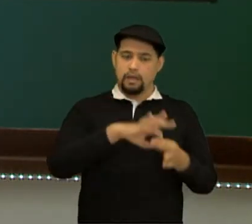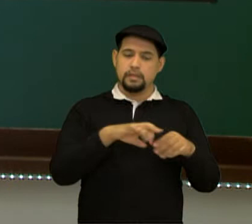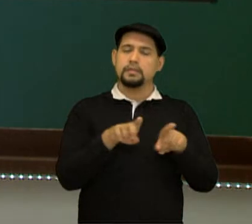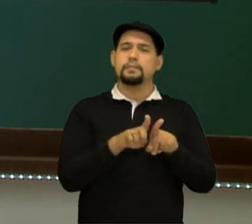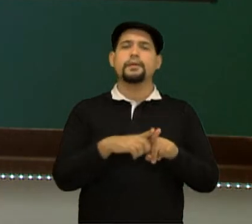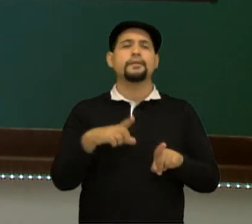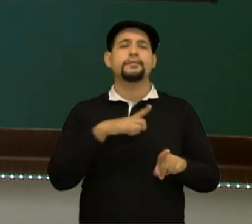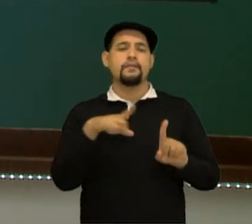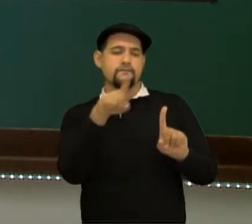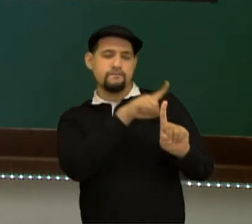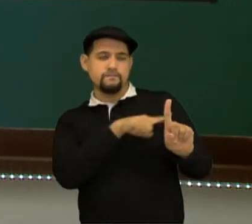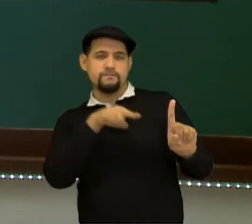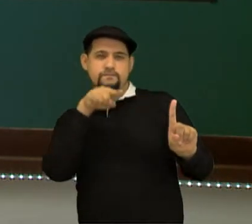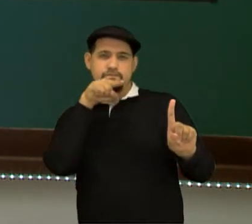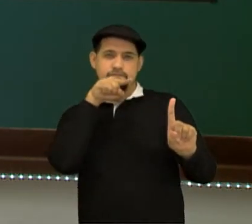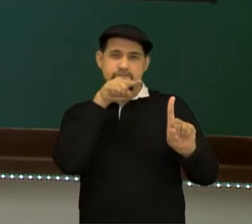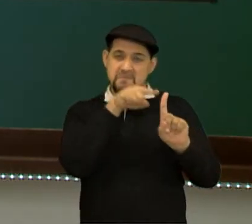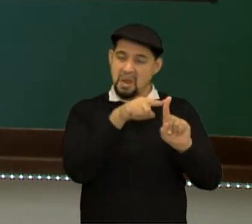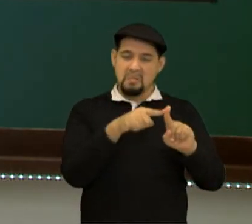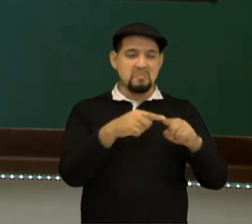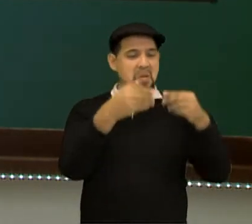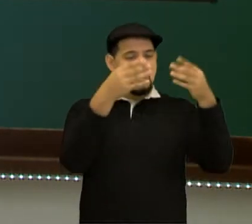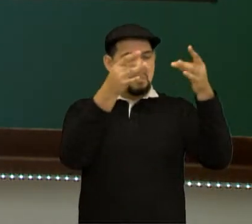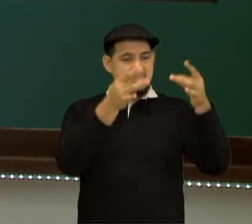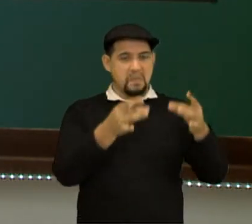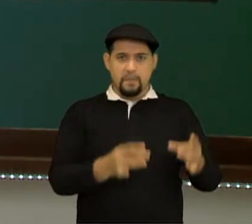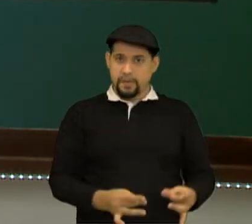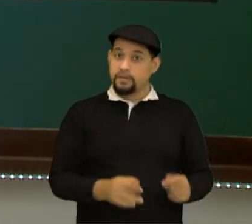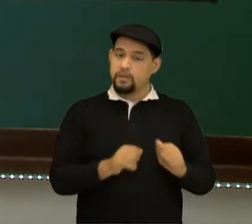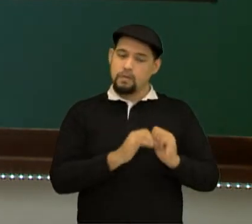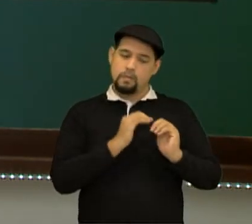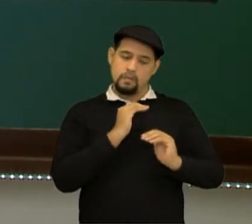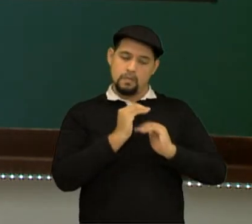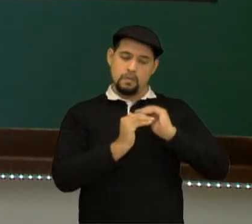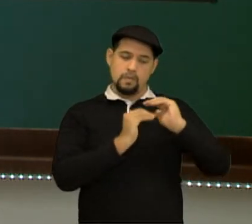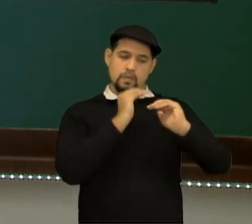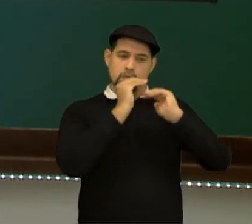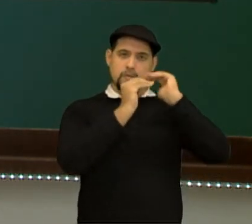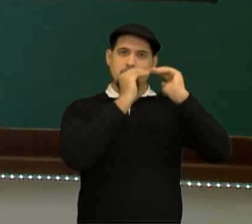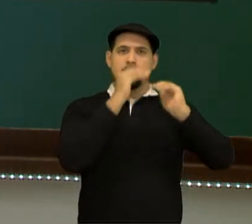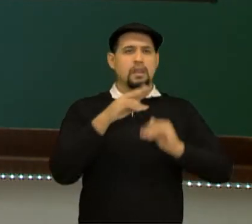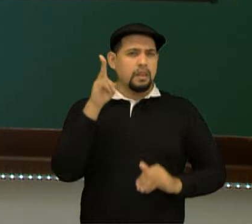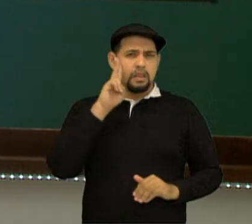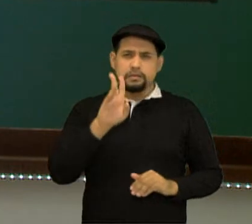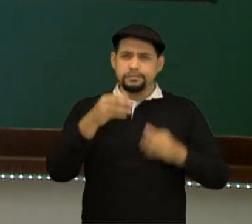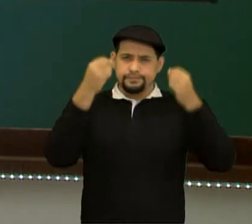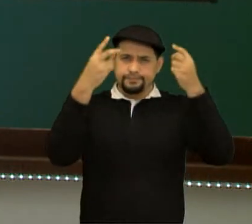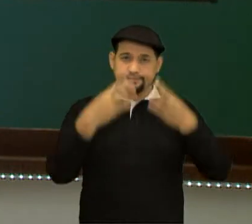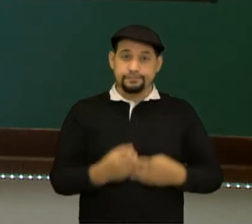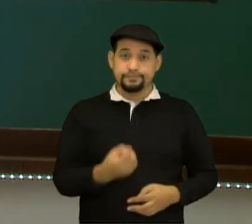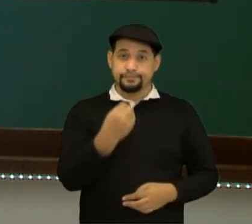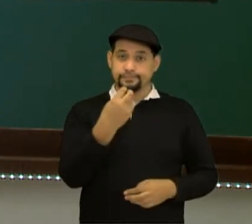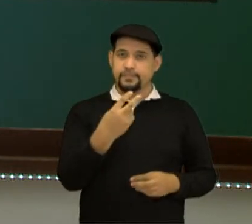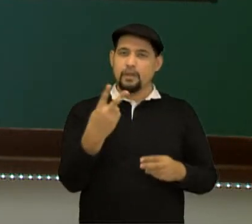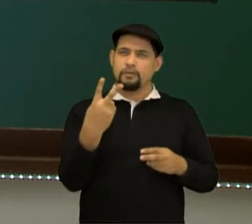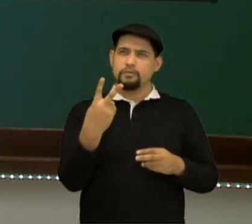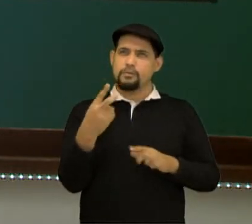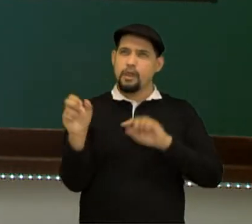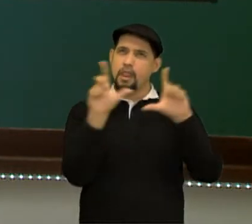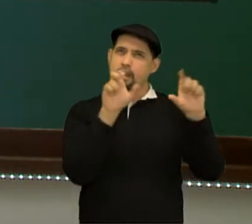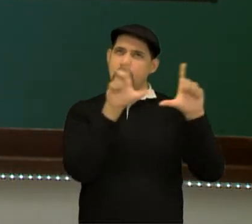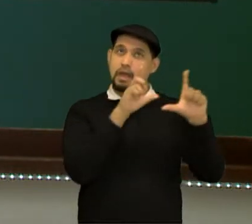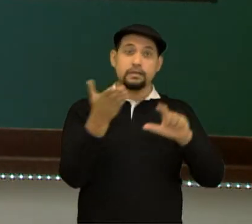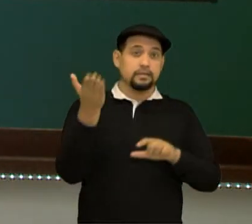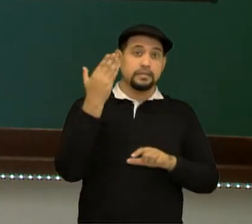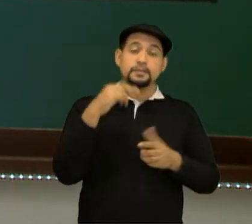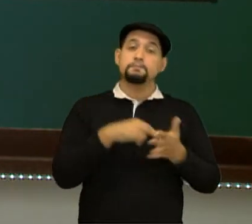essa objetivo a formatação foi com seguida aos poucos lembram que eu falei dois slides anteriores